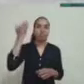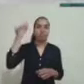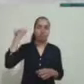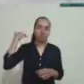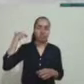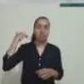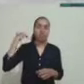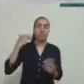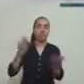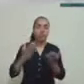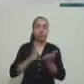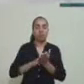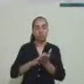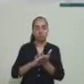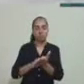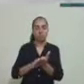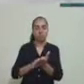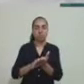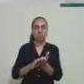homenageado hoje aqui também.